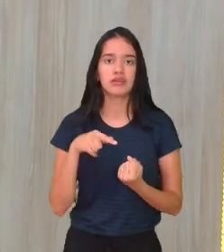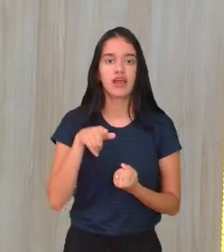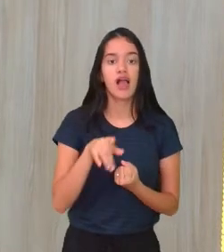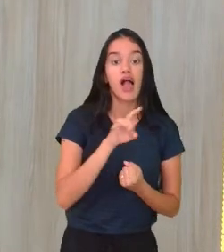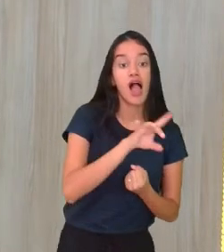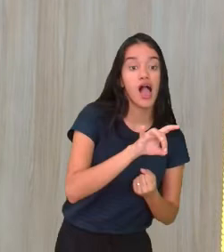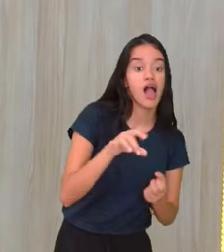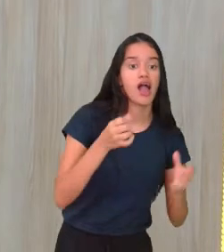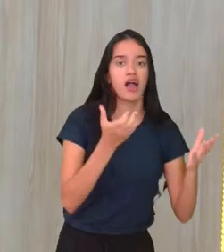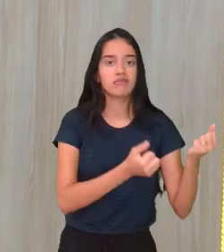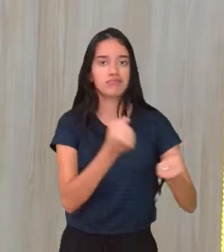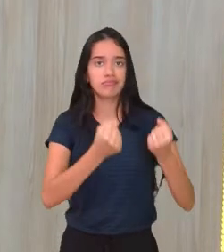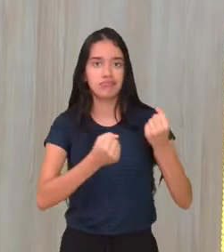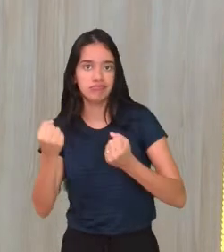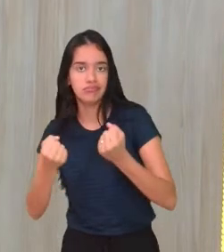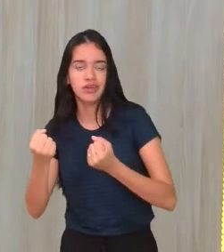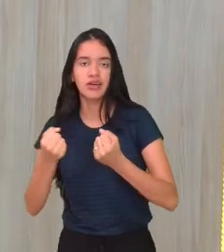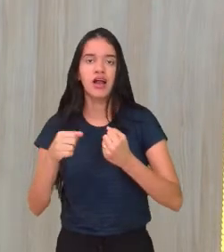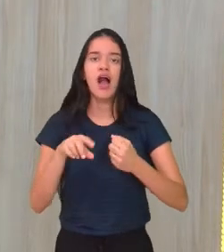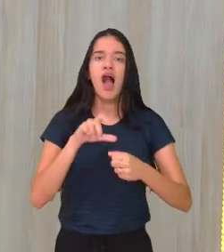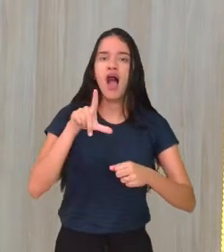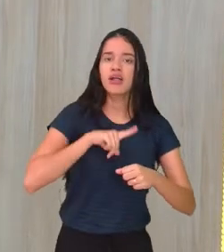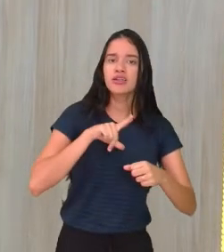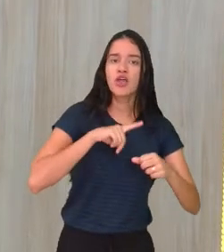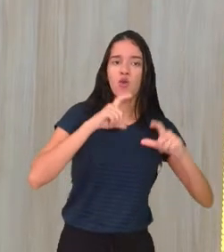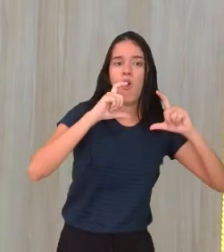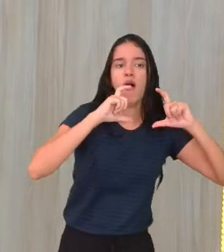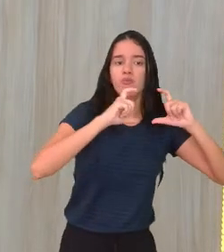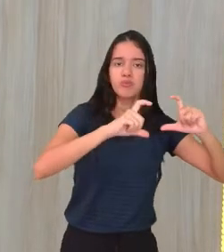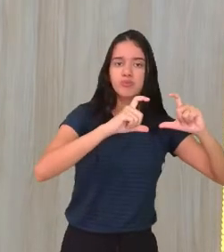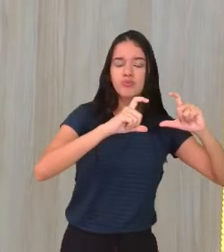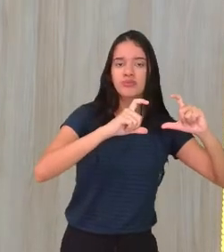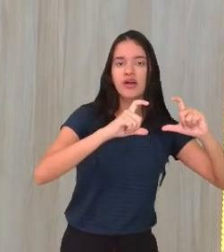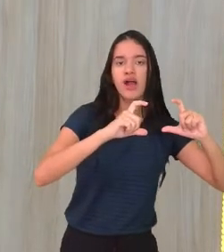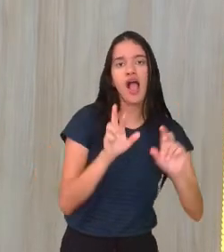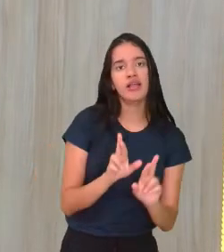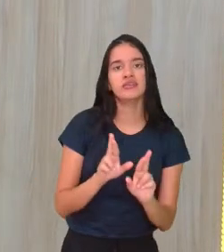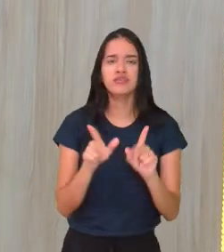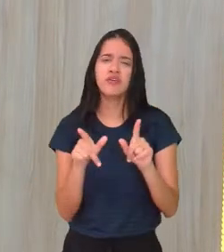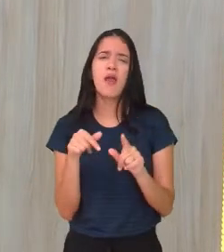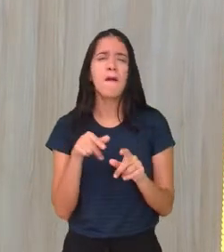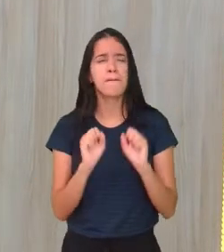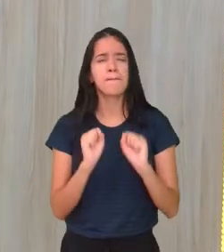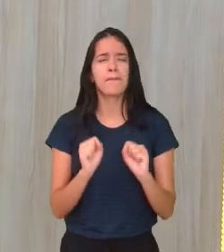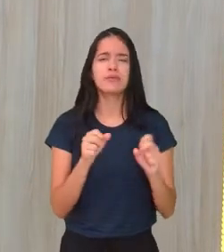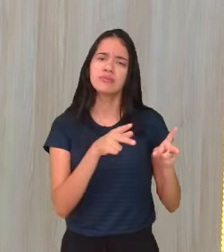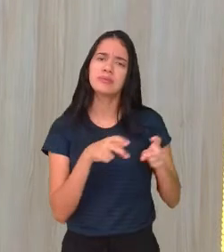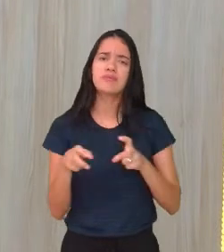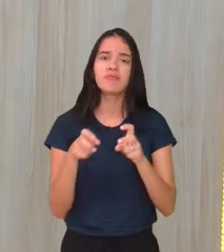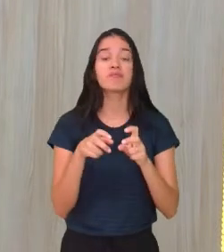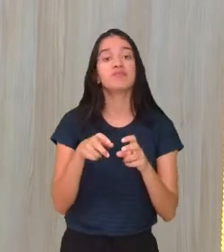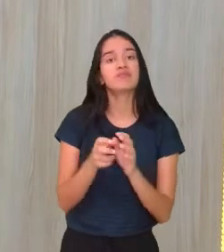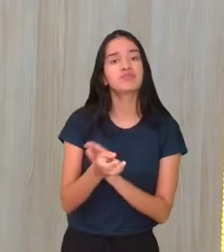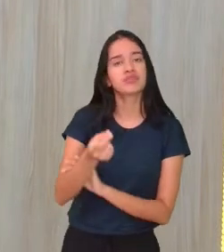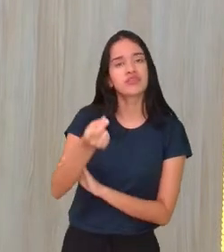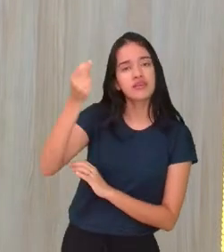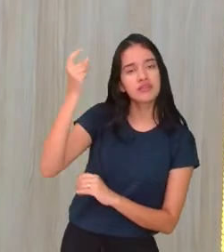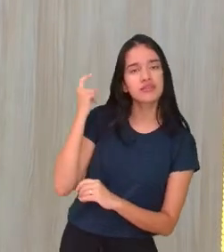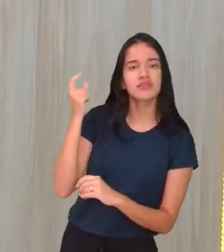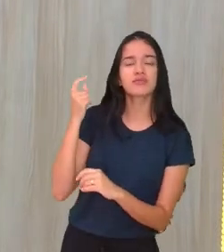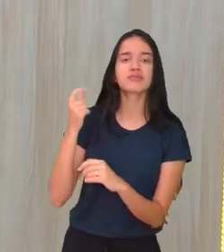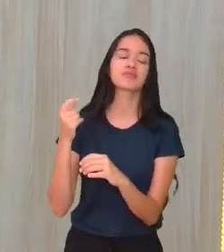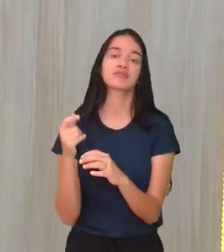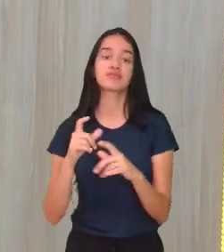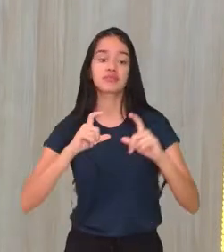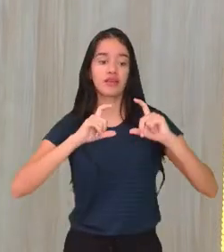cada carro vai ter uma placa diferente, certo? E pode notar que antigamente, não é?